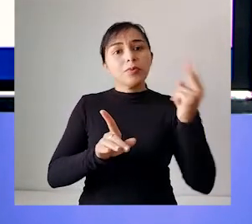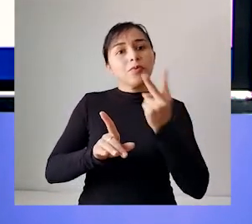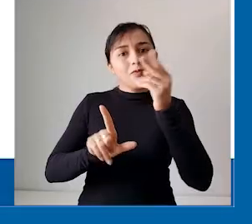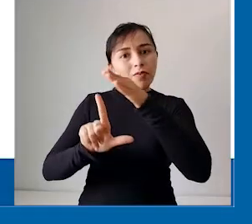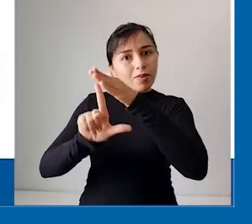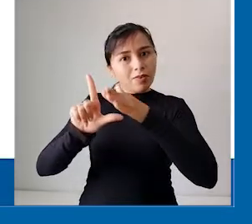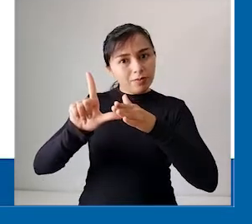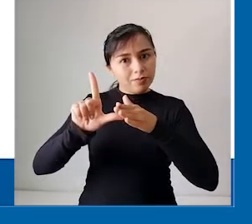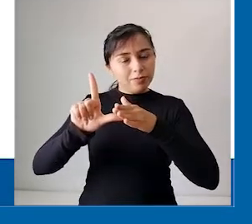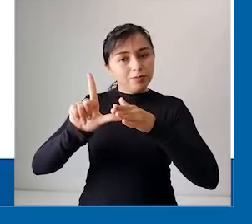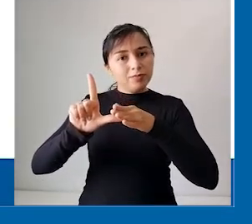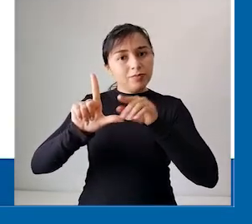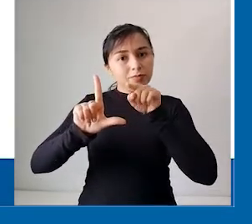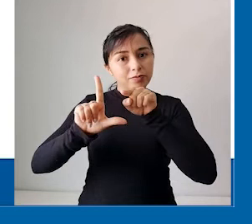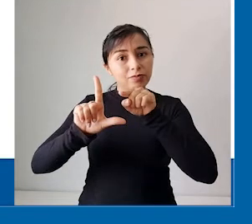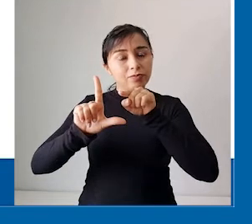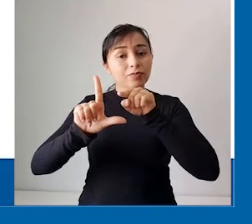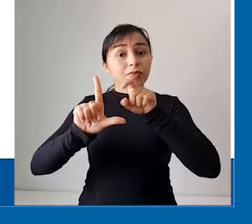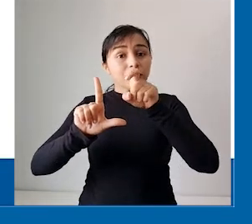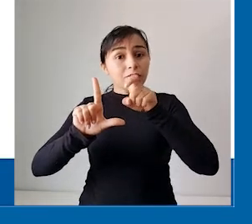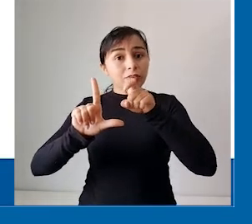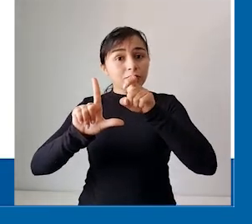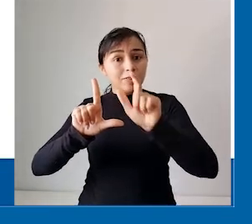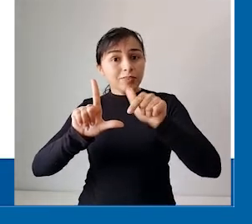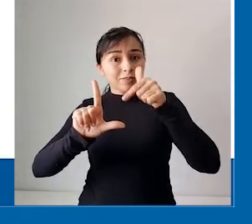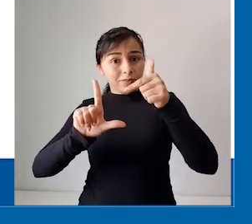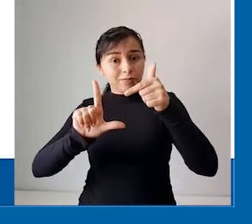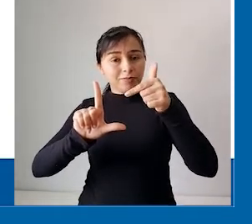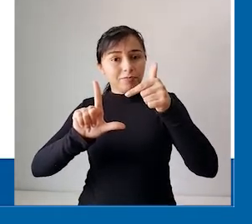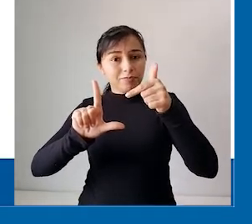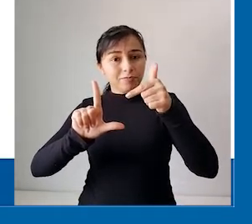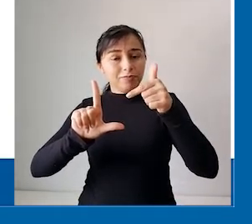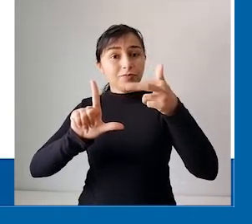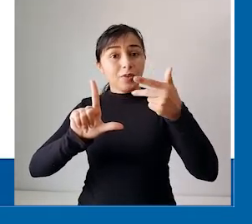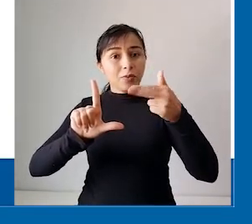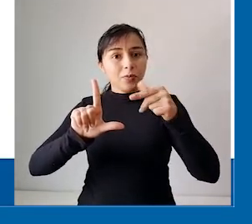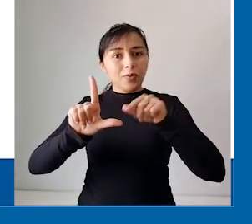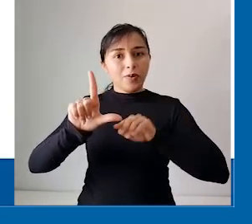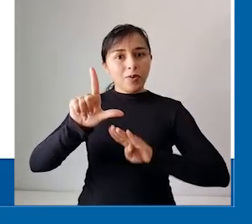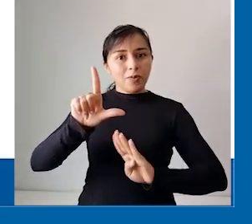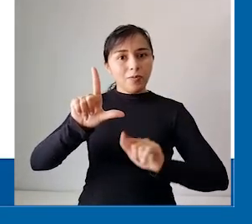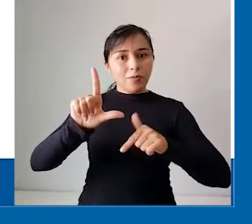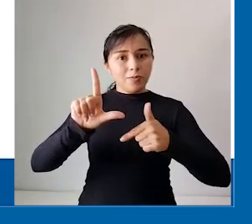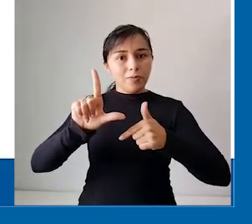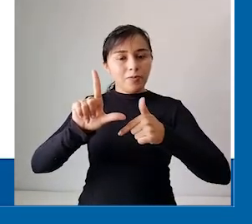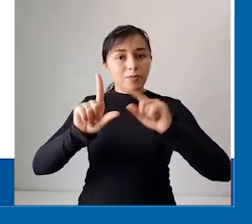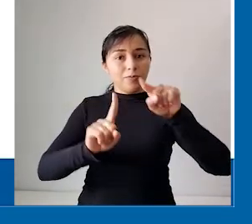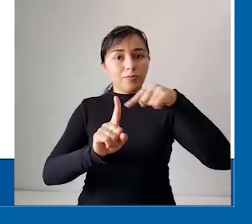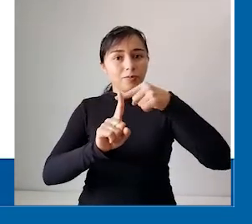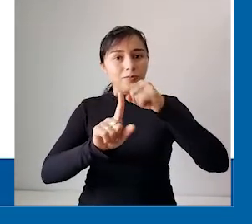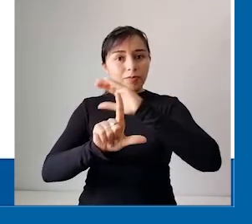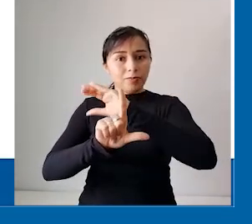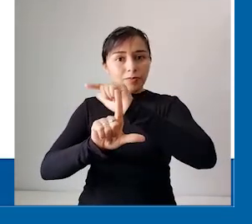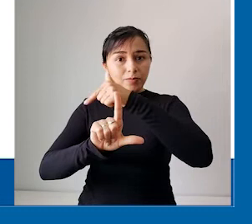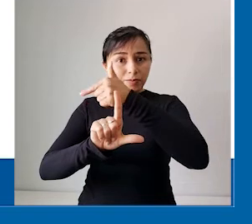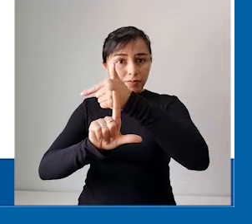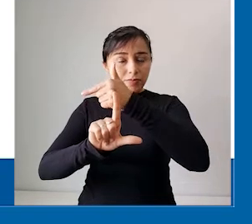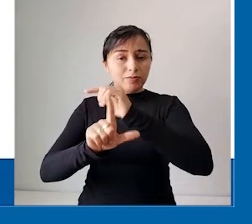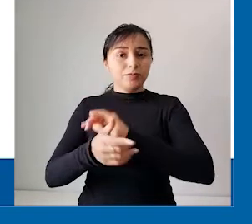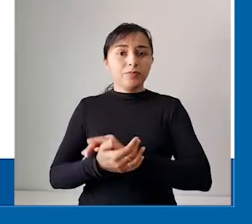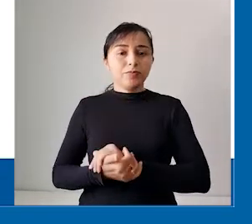Pitágoras. Hipotenusa ao quadrado é igual a cateto ao quadrado mais cateto ao quadrado. Como a hipotenusa é o que